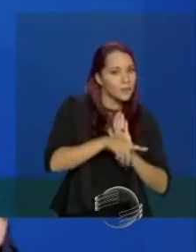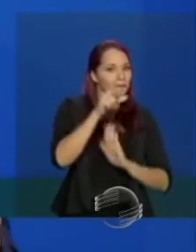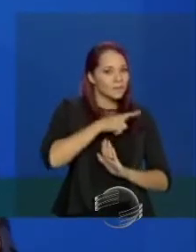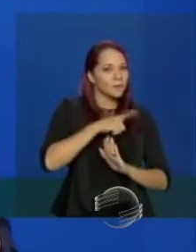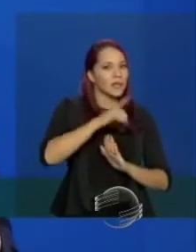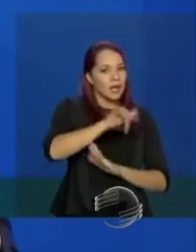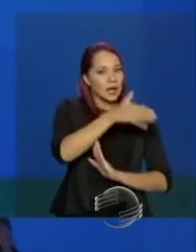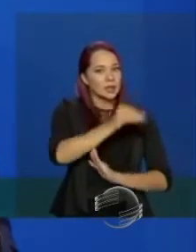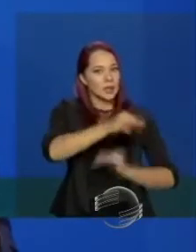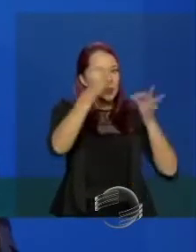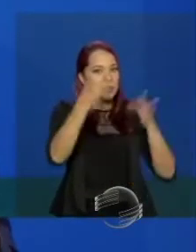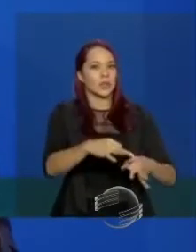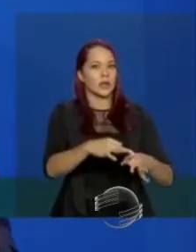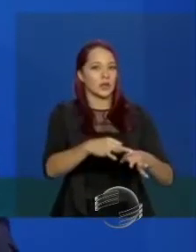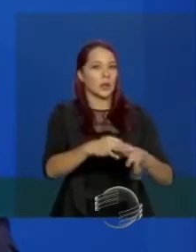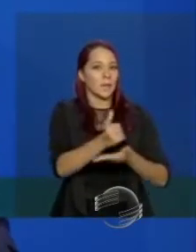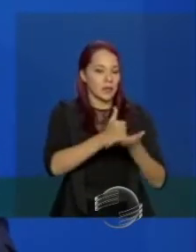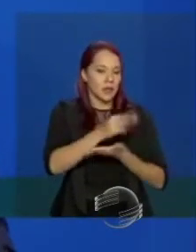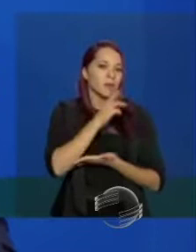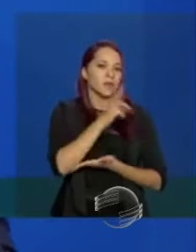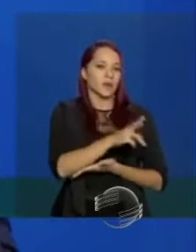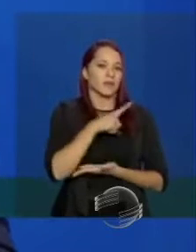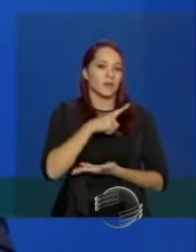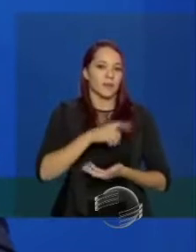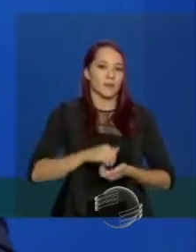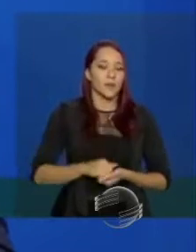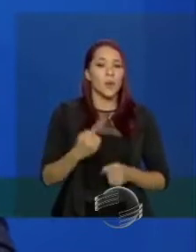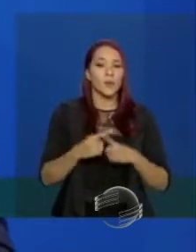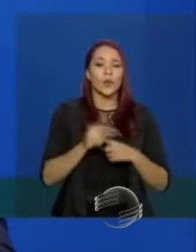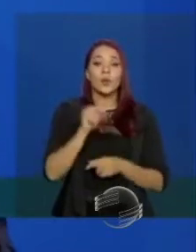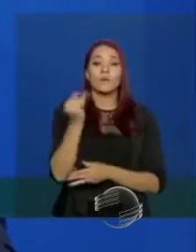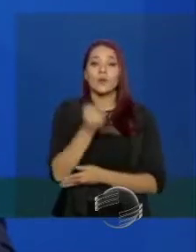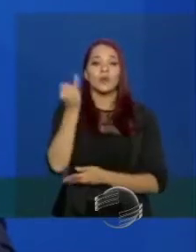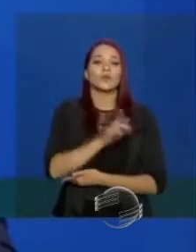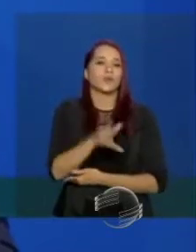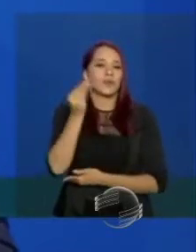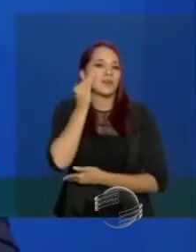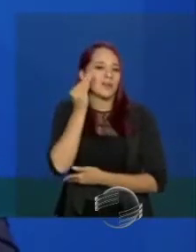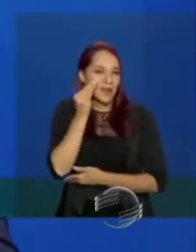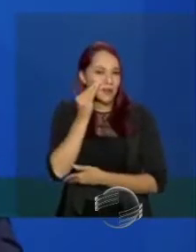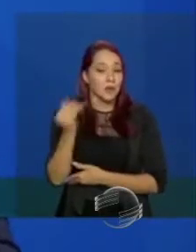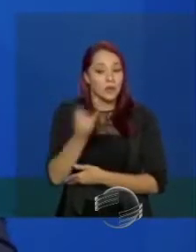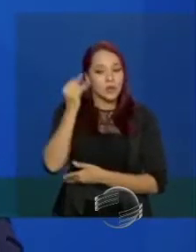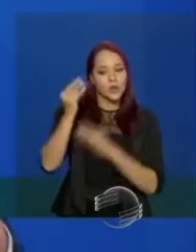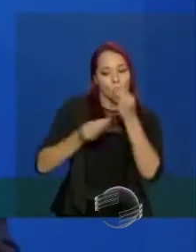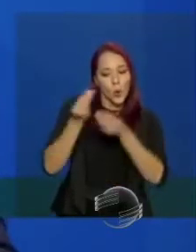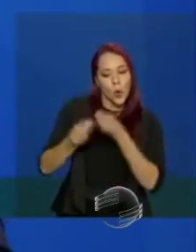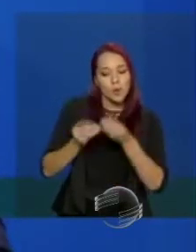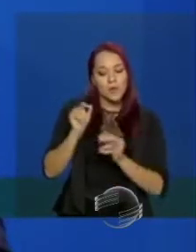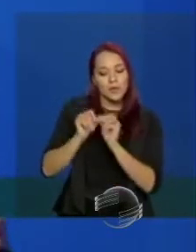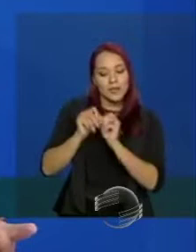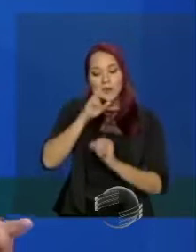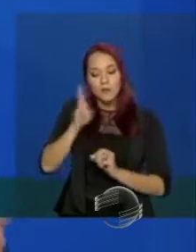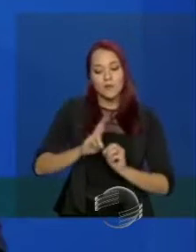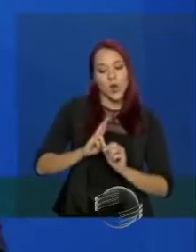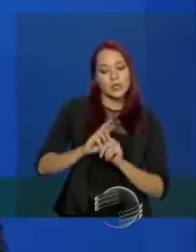ações necessárias em cima do resultado que você tem. Porque, na verdade, o que importa não é você testar. O que importa é como é que você conduz de acordo com a resposta